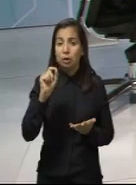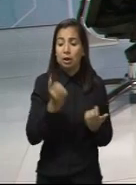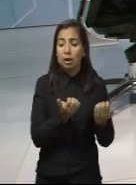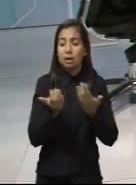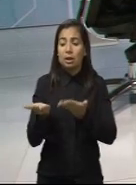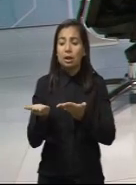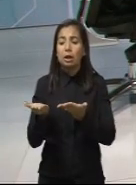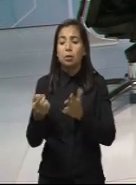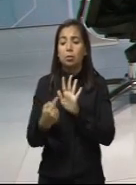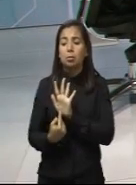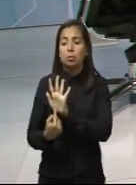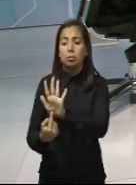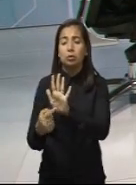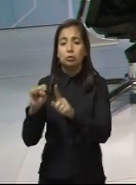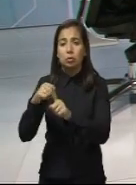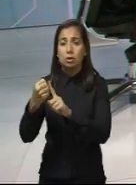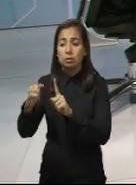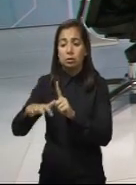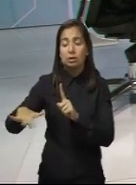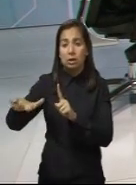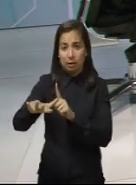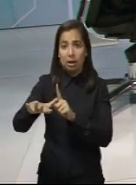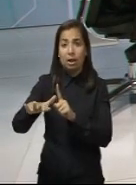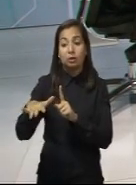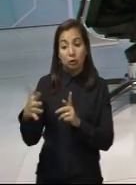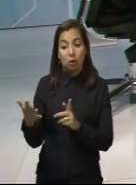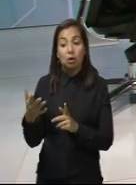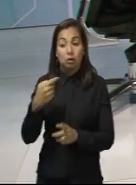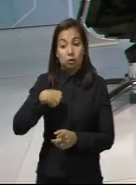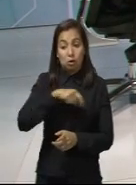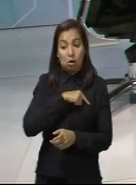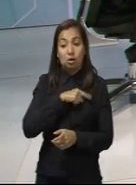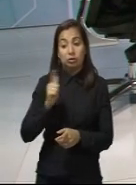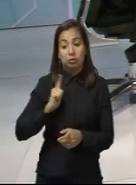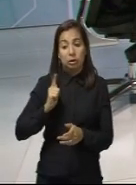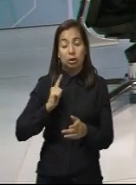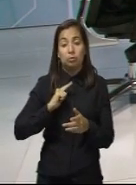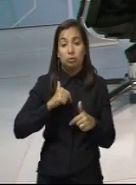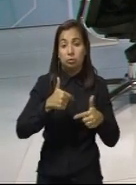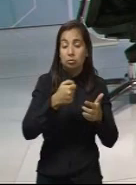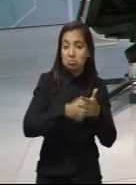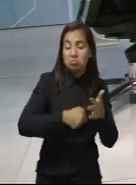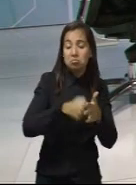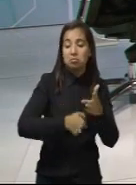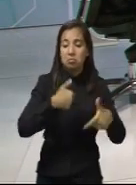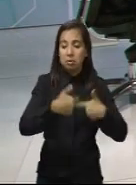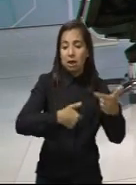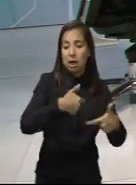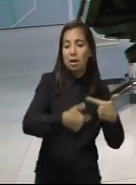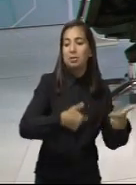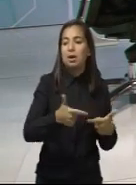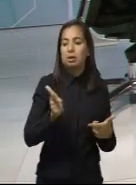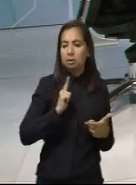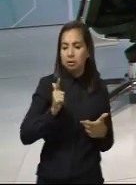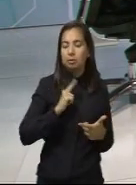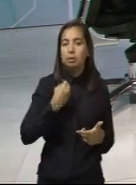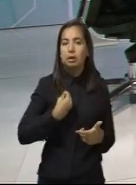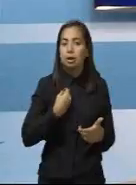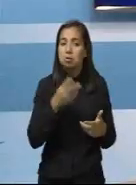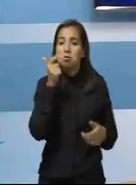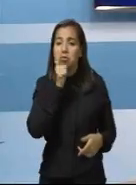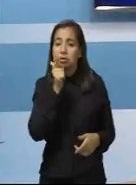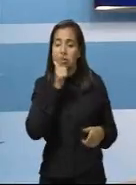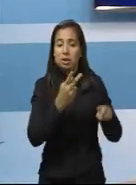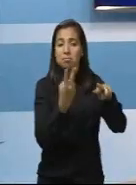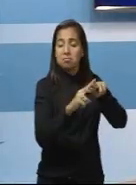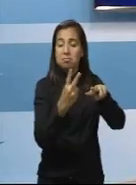sociedade aquela noção de, olha, agora alguma coisa está acontecendo. Porque quando gente grande vai preso, é porque alguma coisa está mudando.